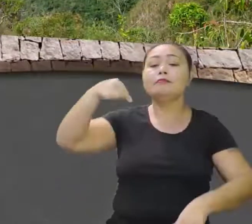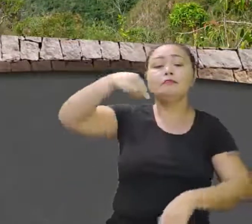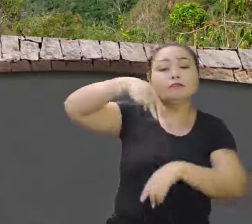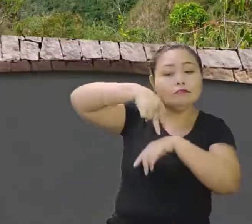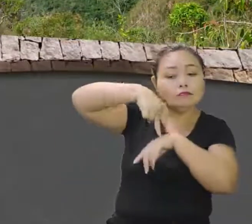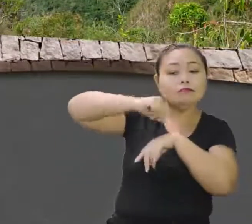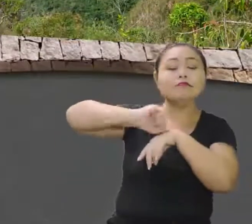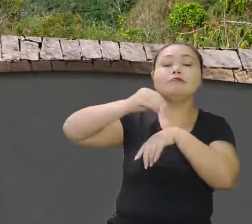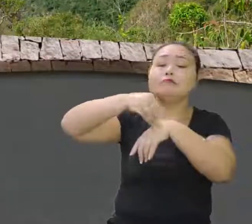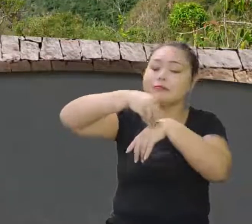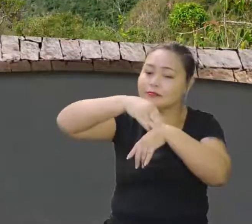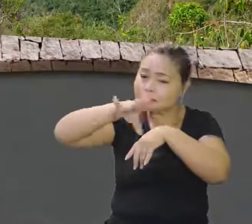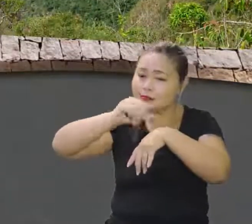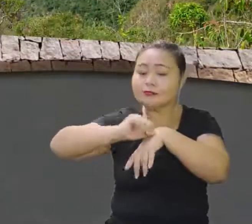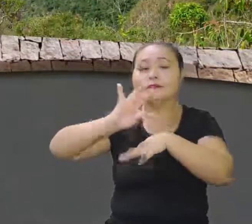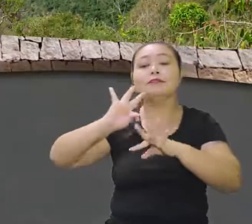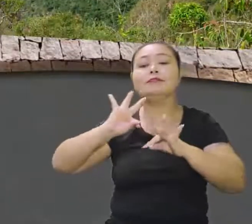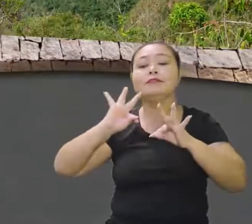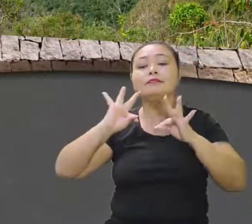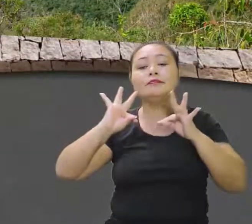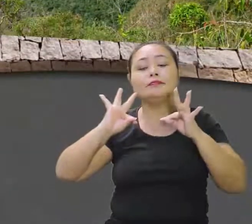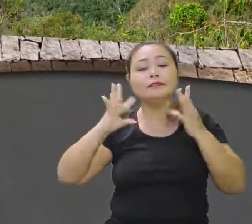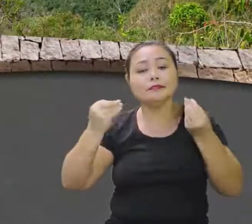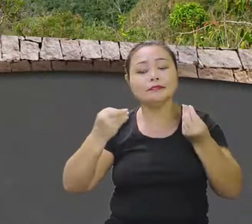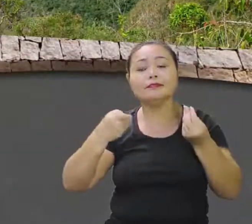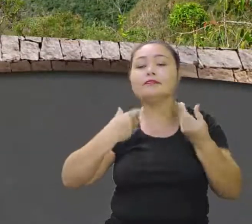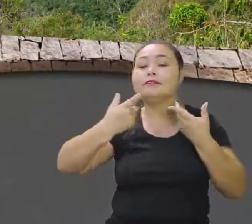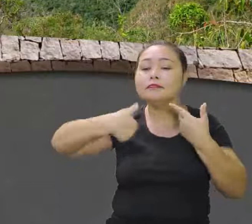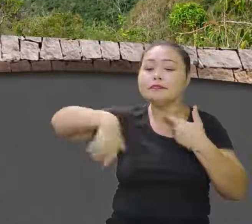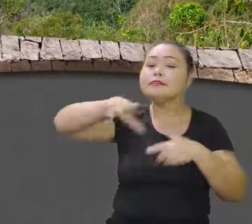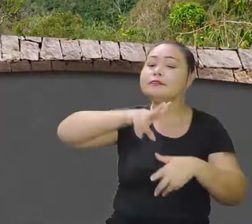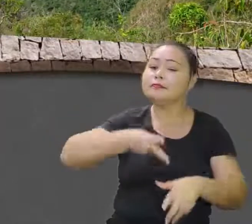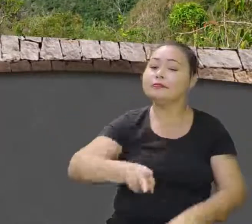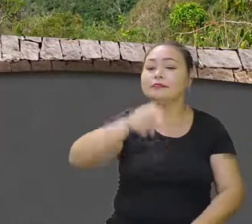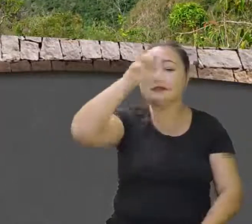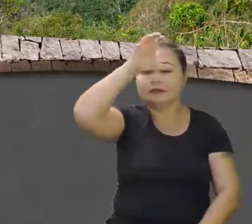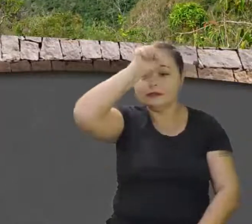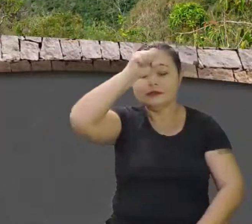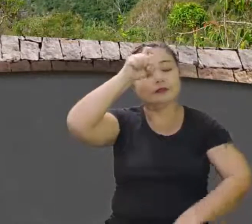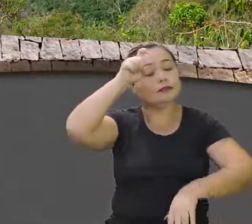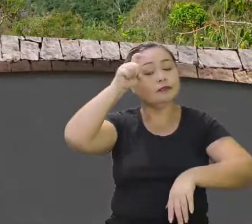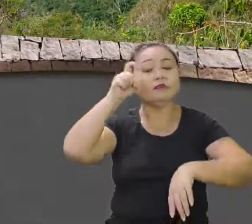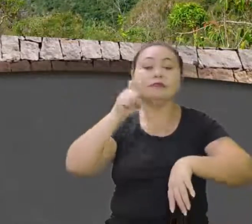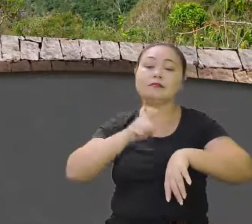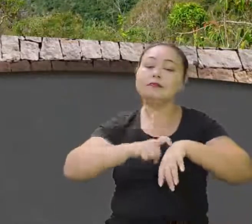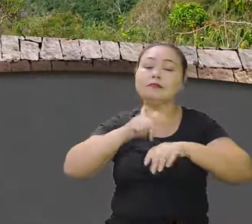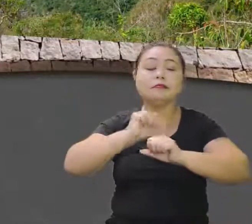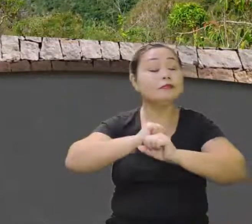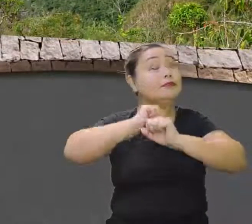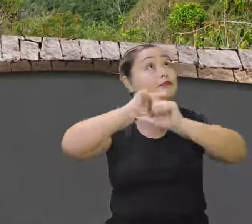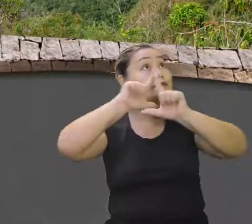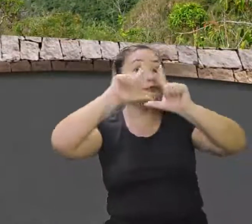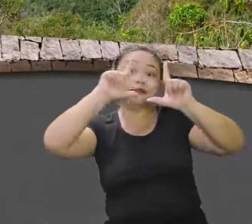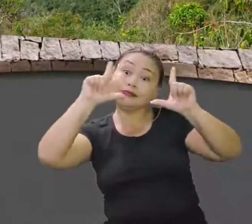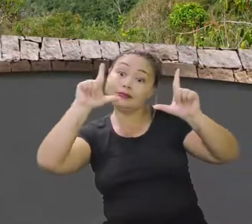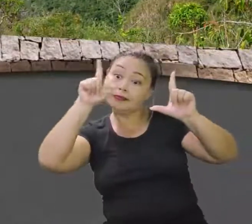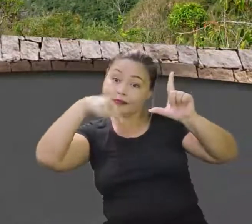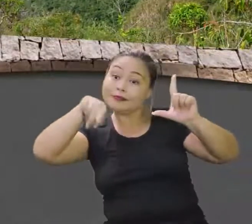para contribuir. Nós estamos sempre aprendendo a cada amanhecer.